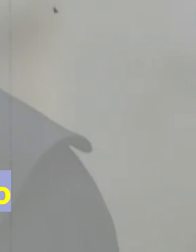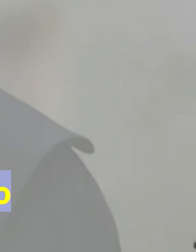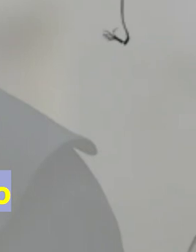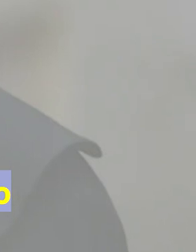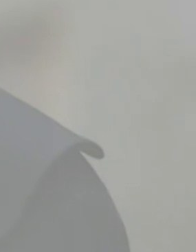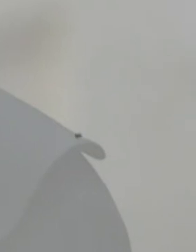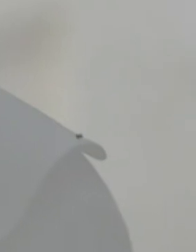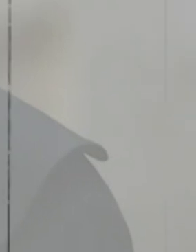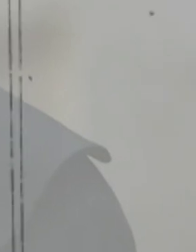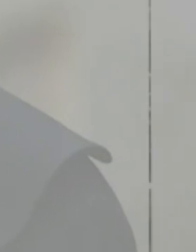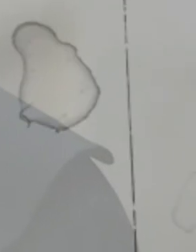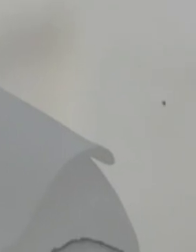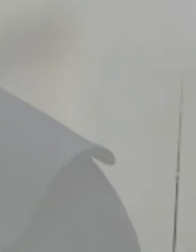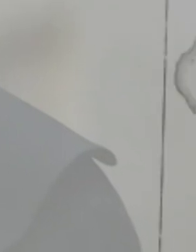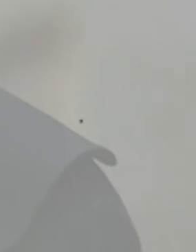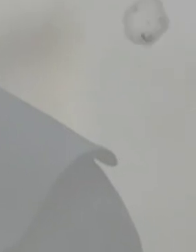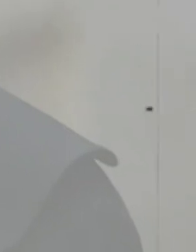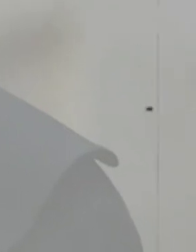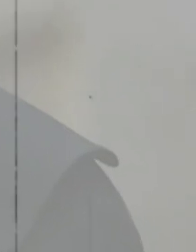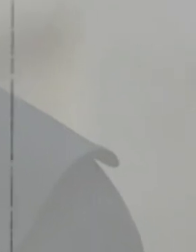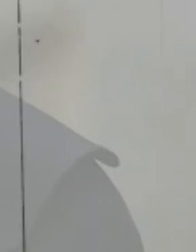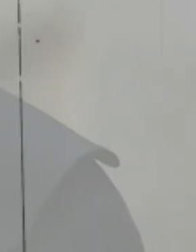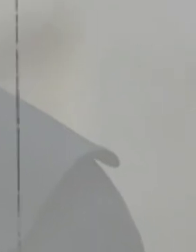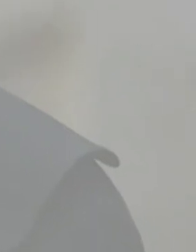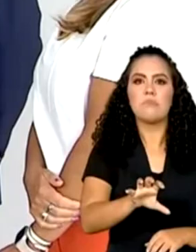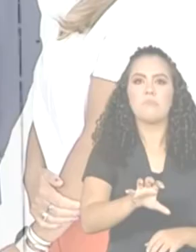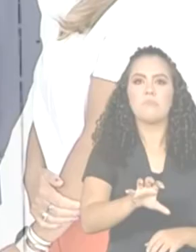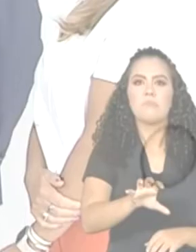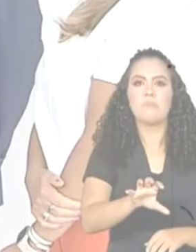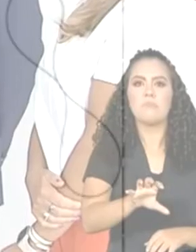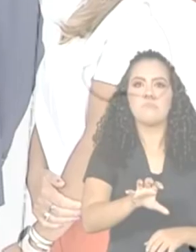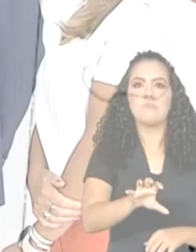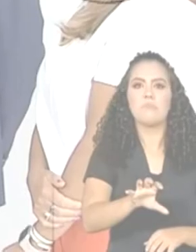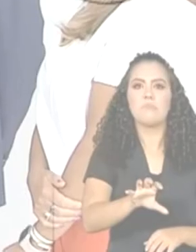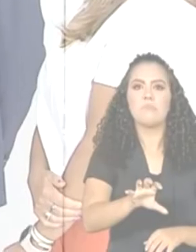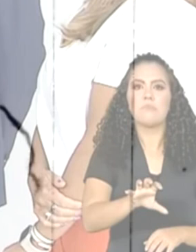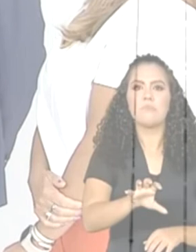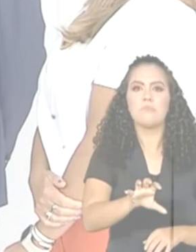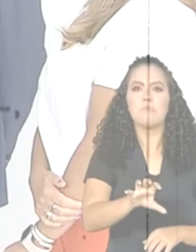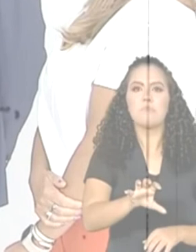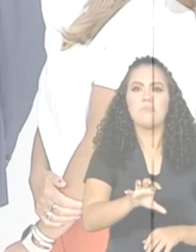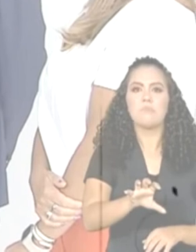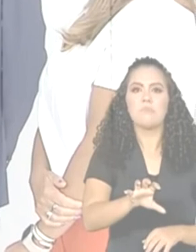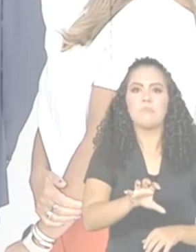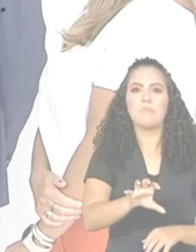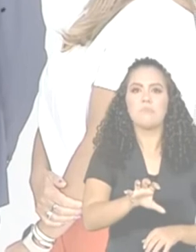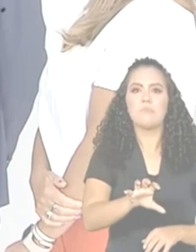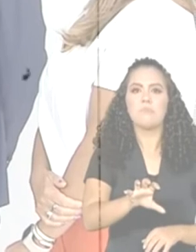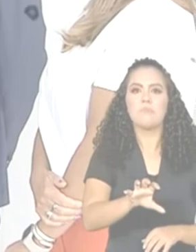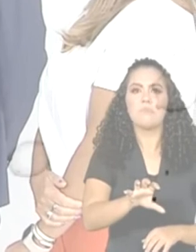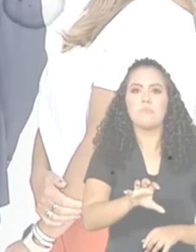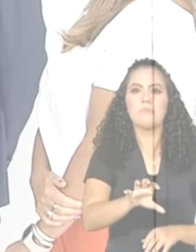do STF em abril de 2023, perto de completar 75